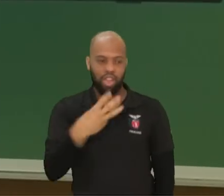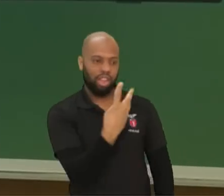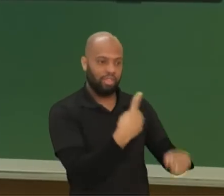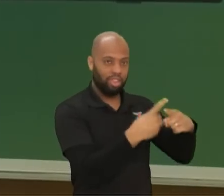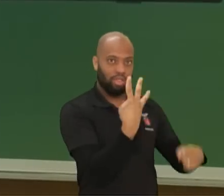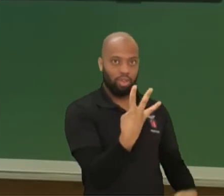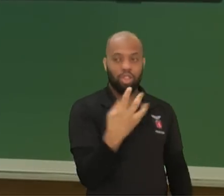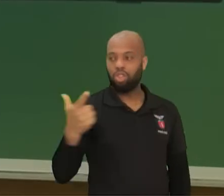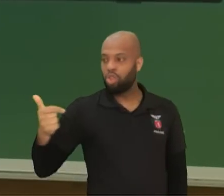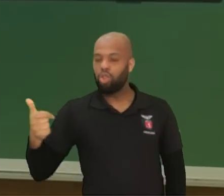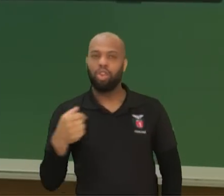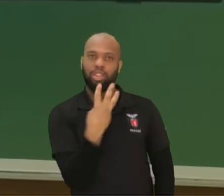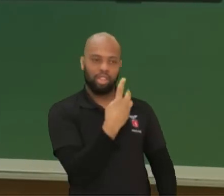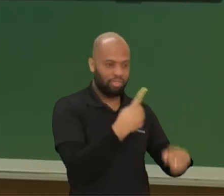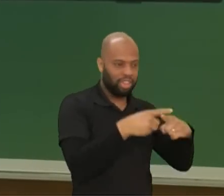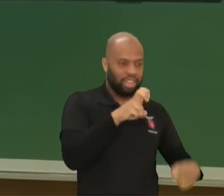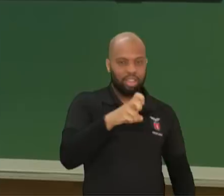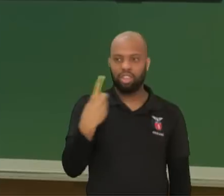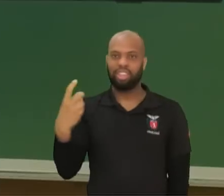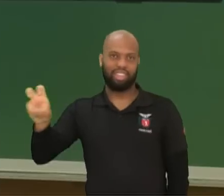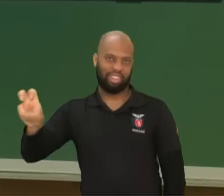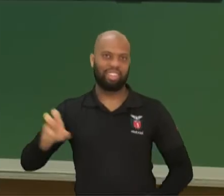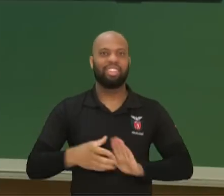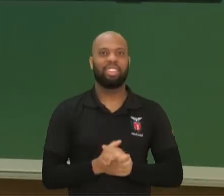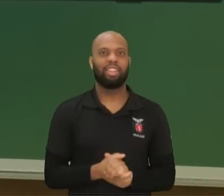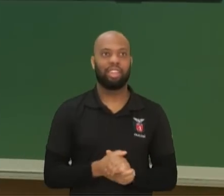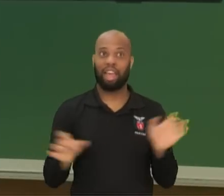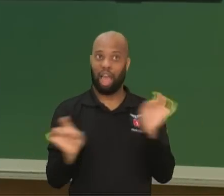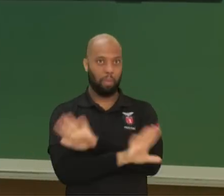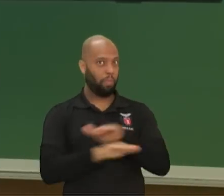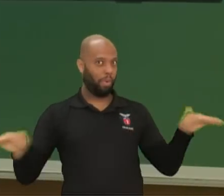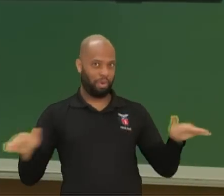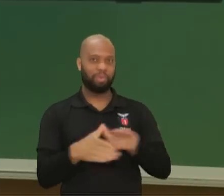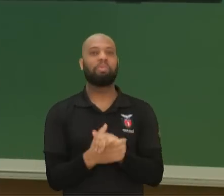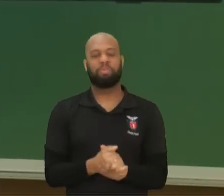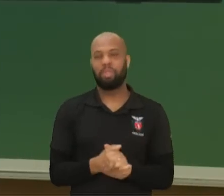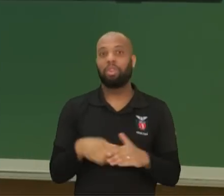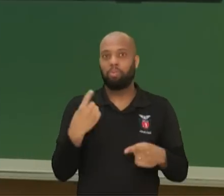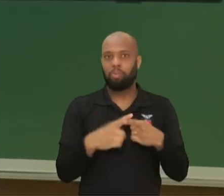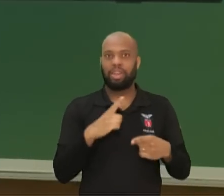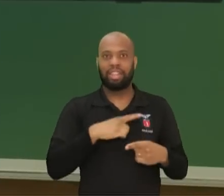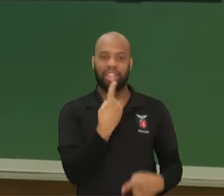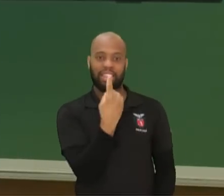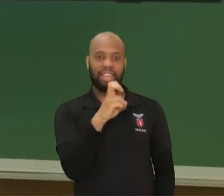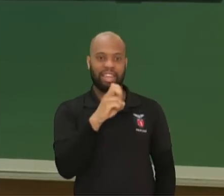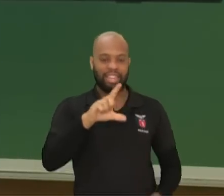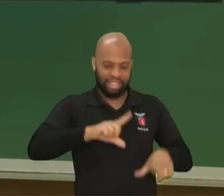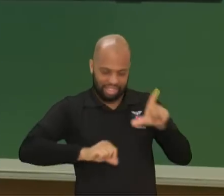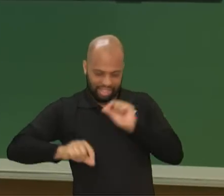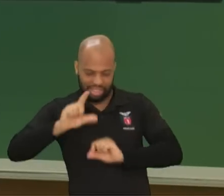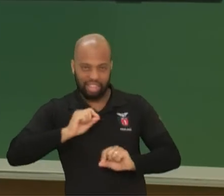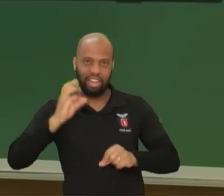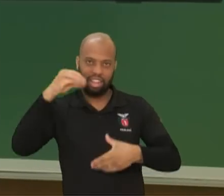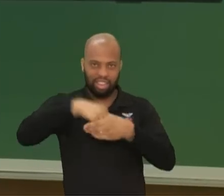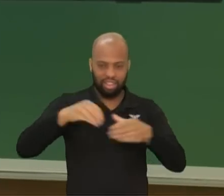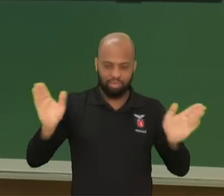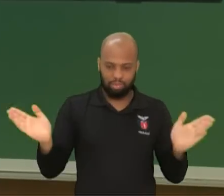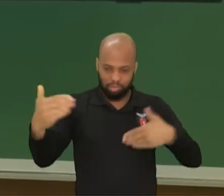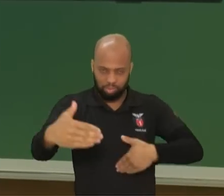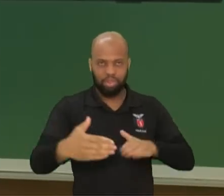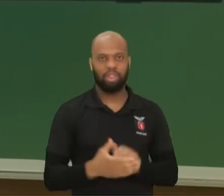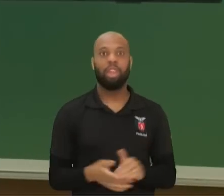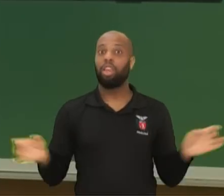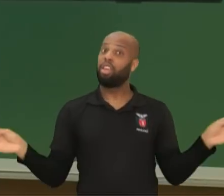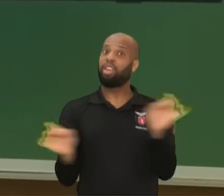vezes 4, 12. 3 vezes 5, 15. Acabou por aí, porque nós temos 15 estrelinhas, né? Então,